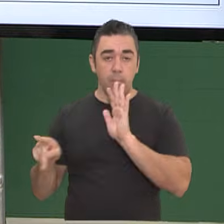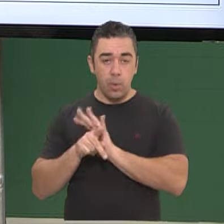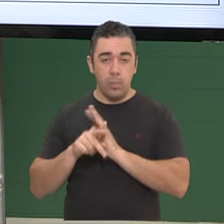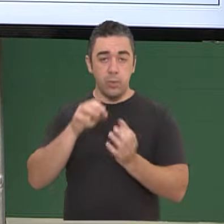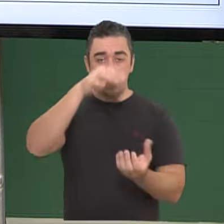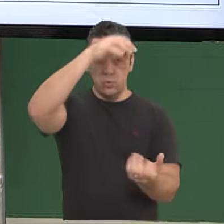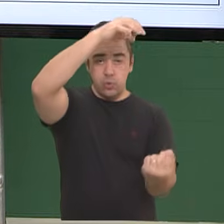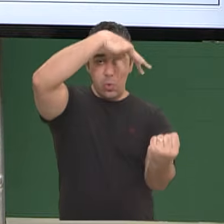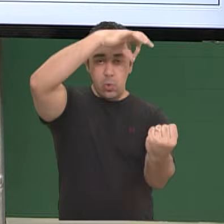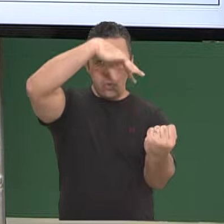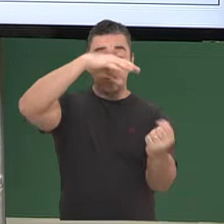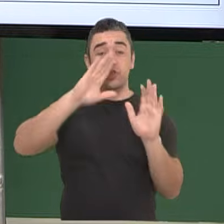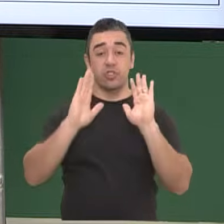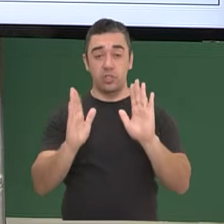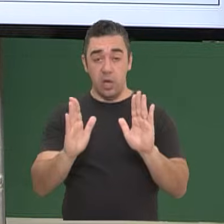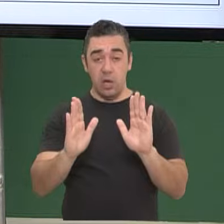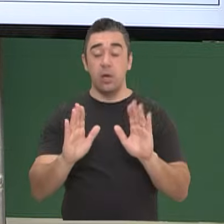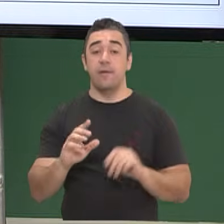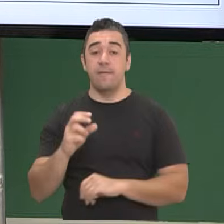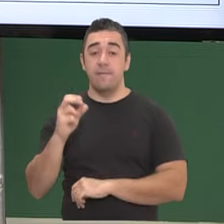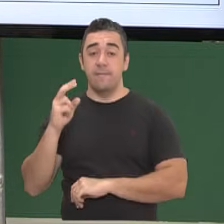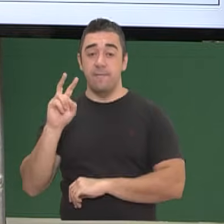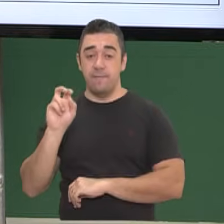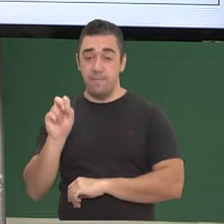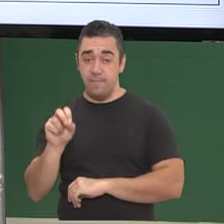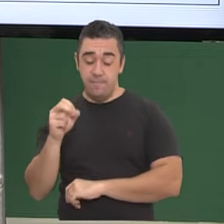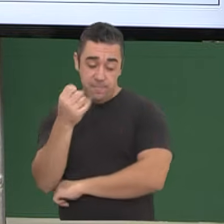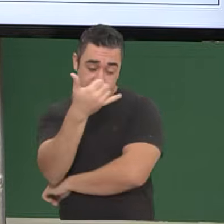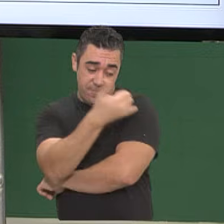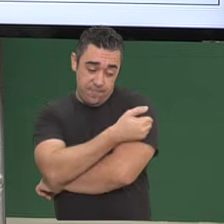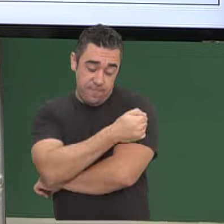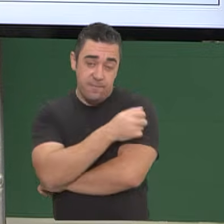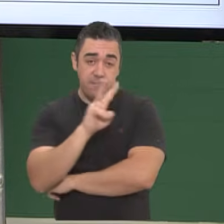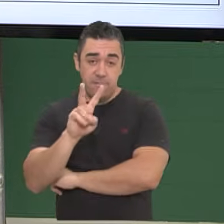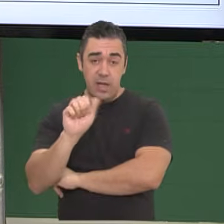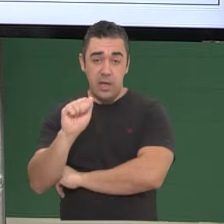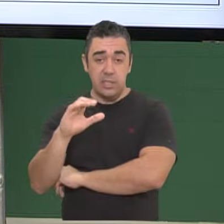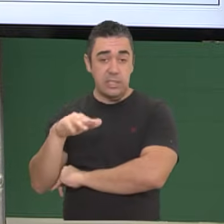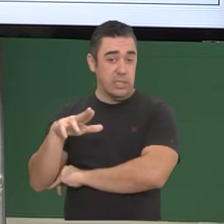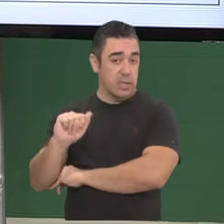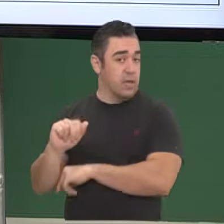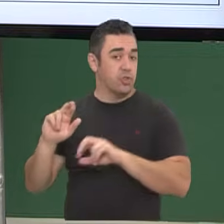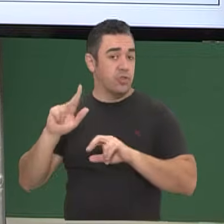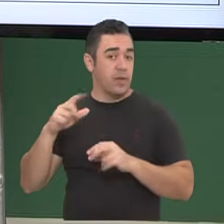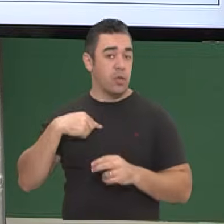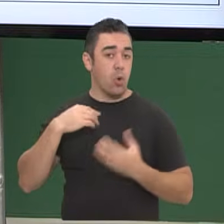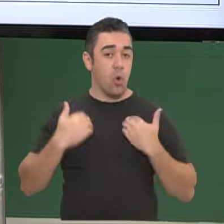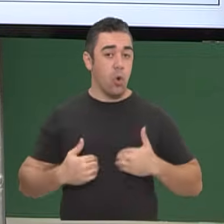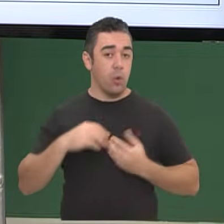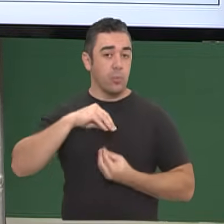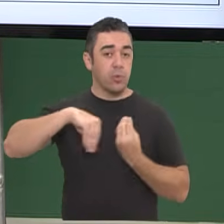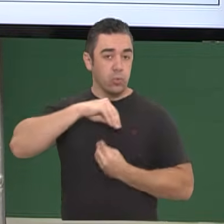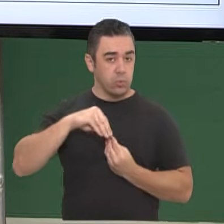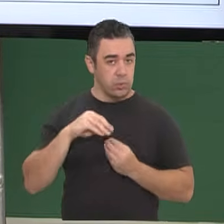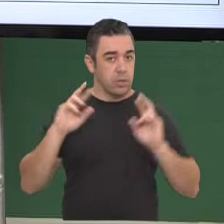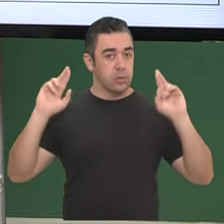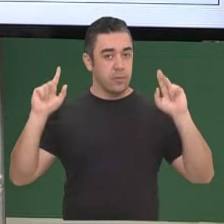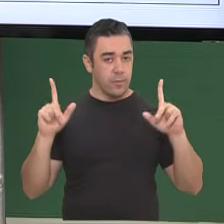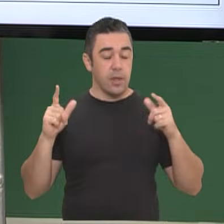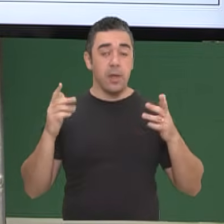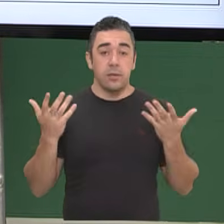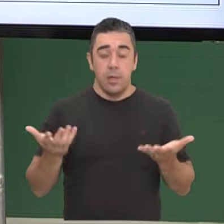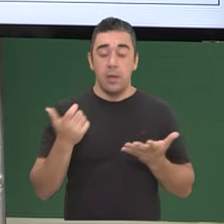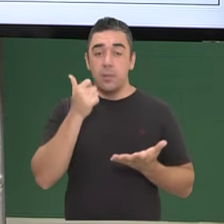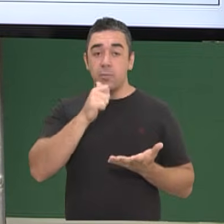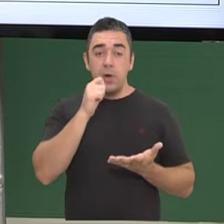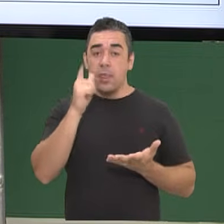vacina, ela induz a pessoa a produzir os próprios anticorpos. E não é isso que a gente quer. A gente não quer que a mulher produza os anticorpos. A gente quer que ela não